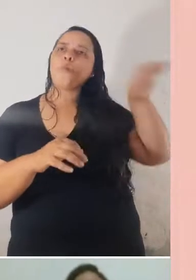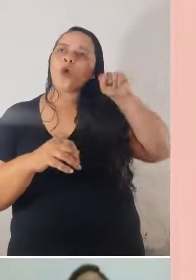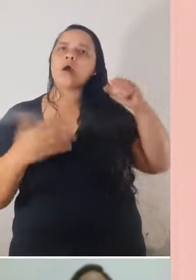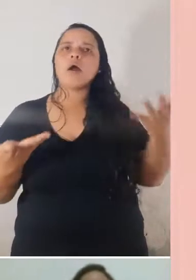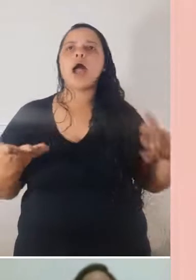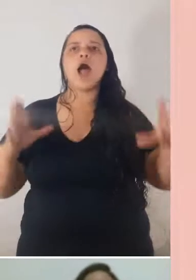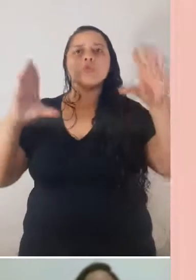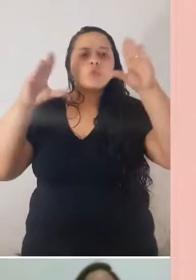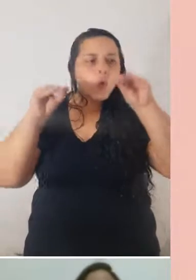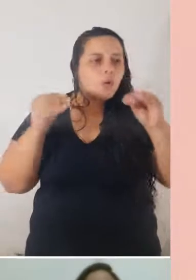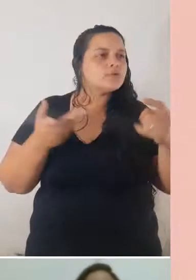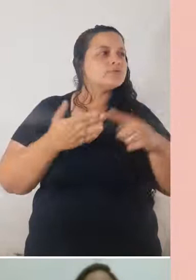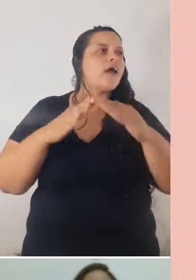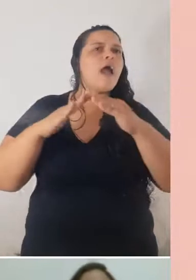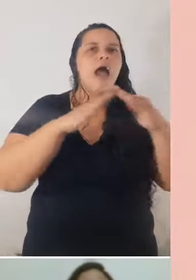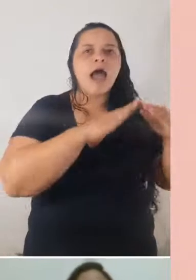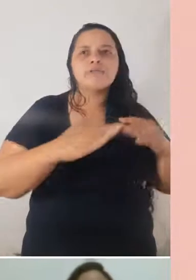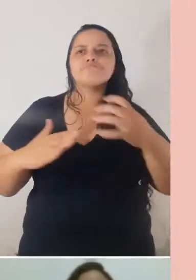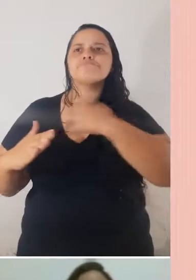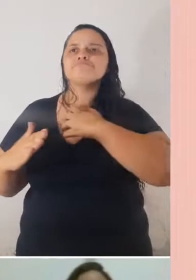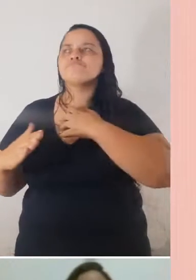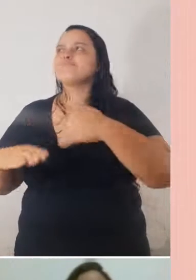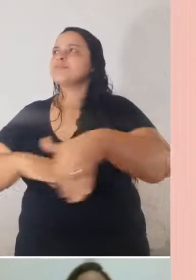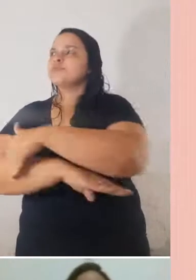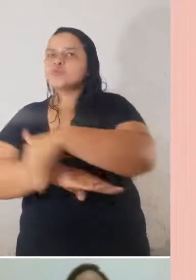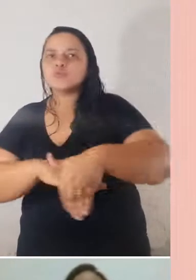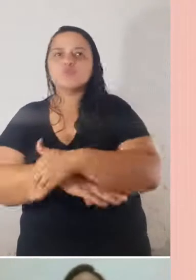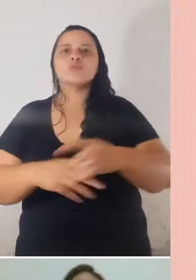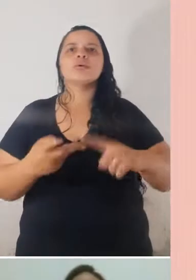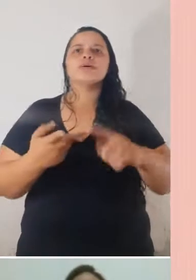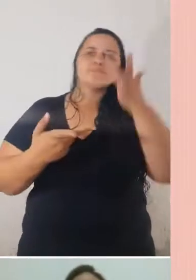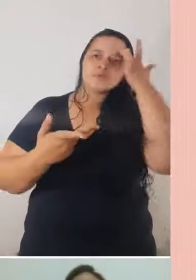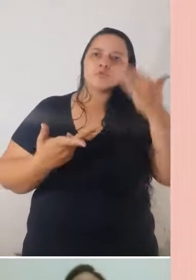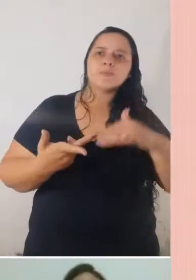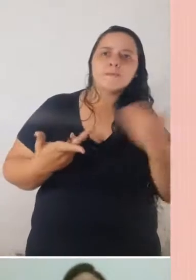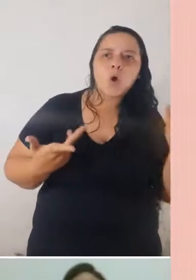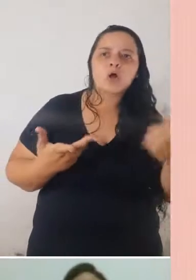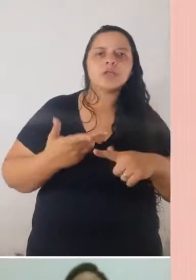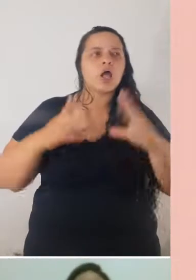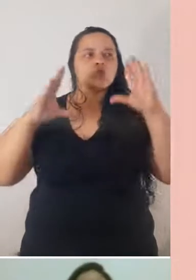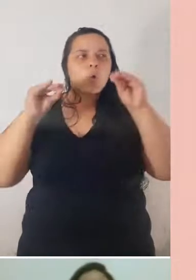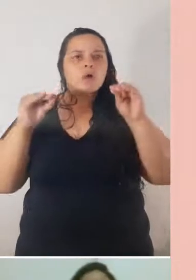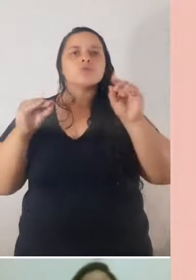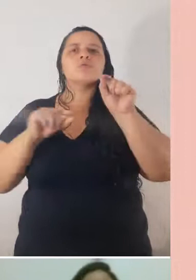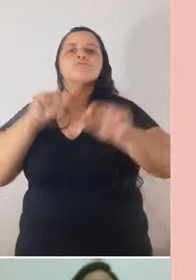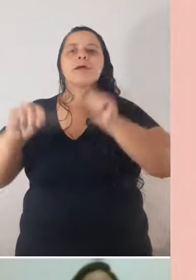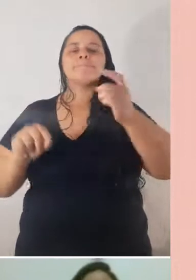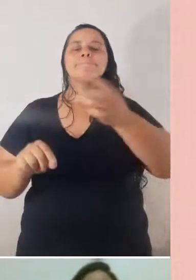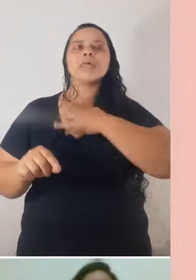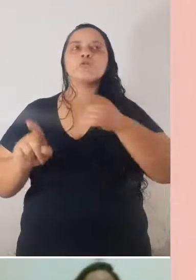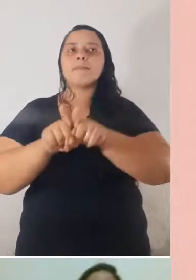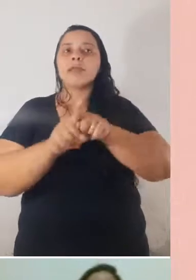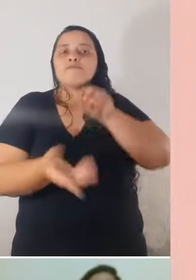casas, nas ruas onde se combate, nos campos desfalecidos. A noite espalhou o medo e a total